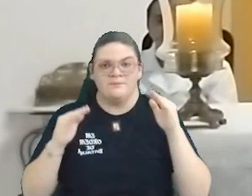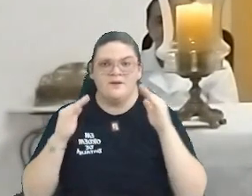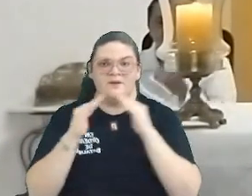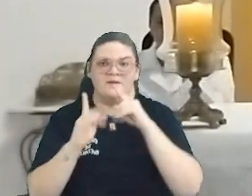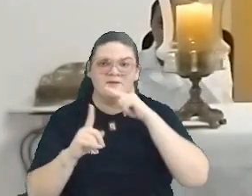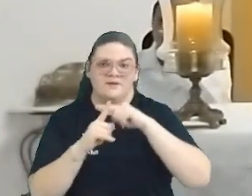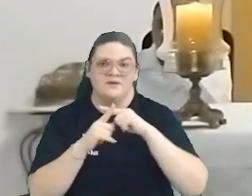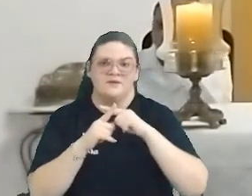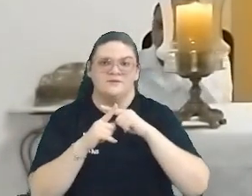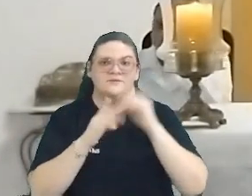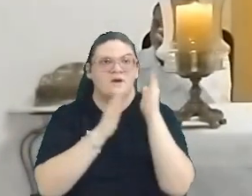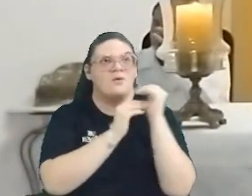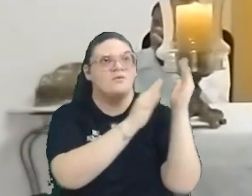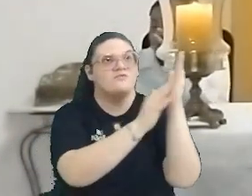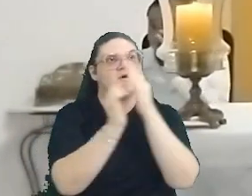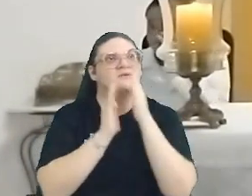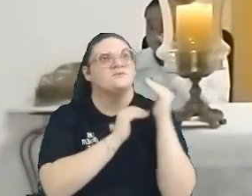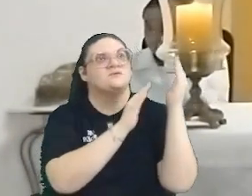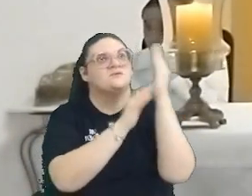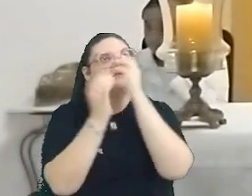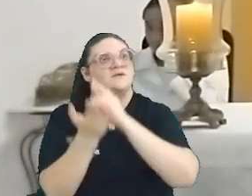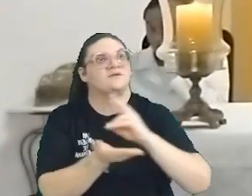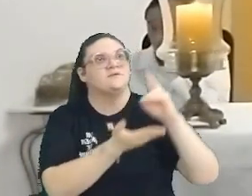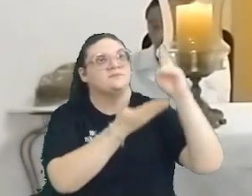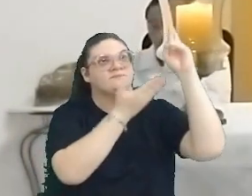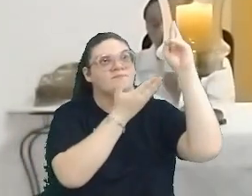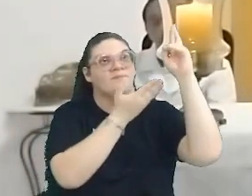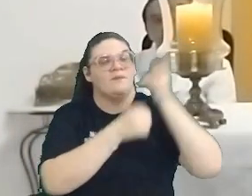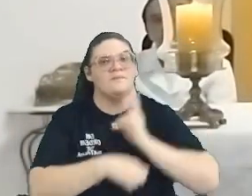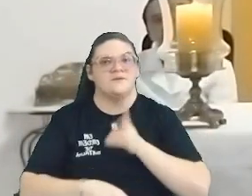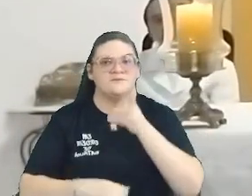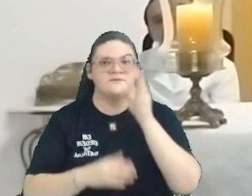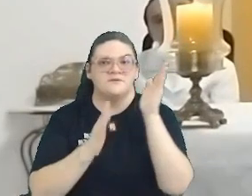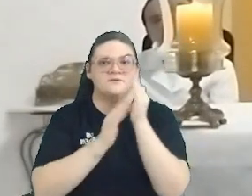Louvado seja nosso Senhor Jesus Cristo.